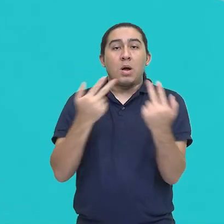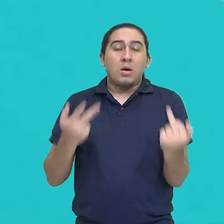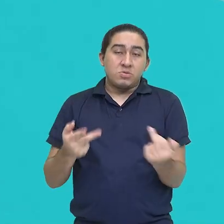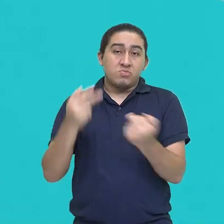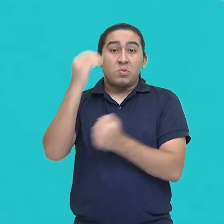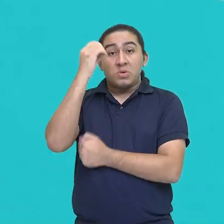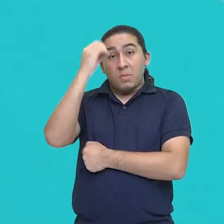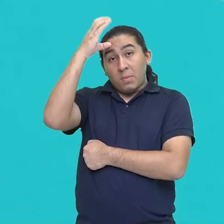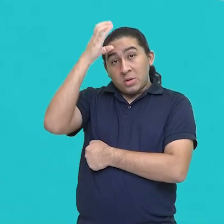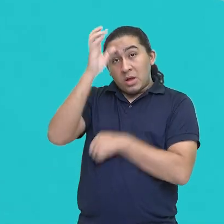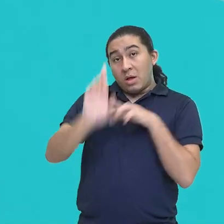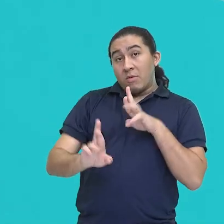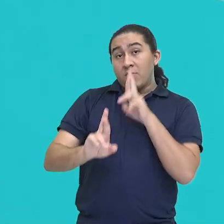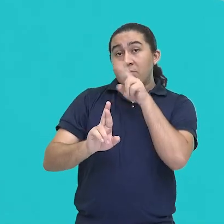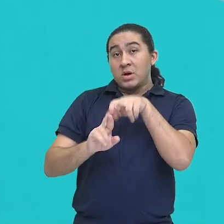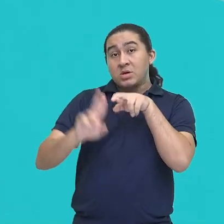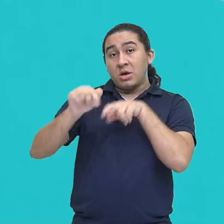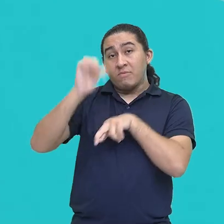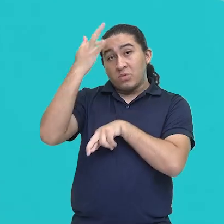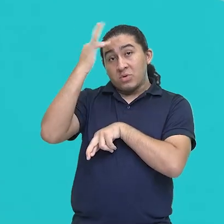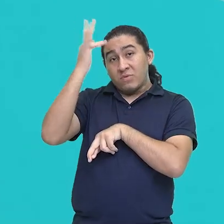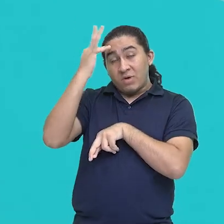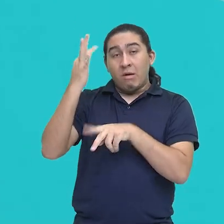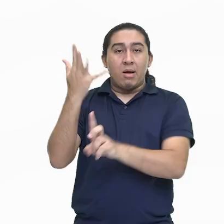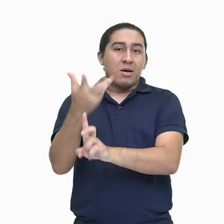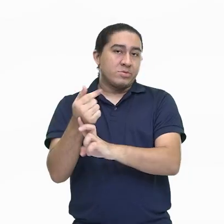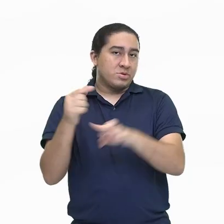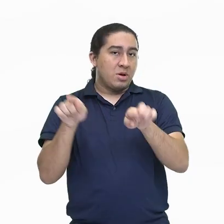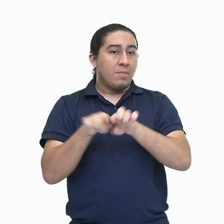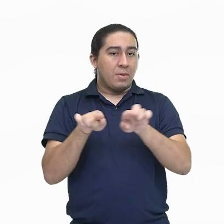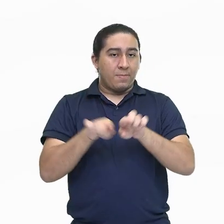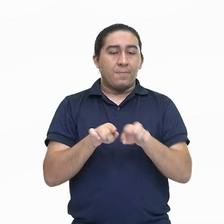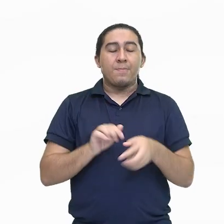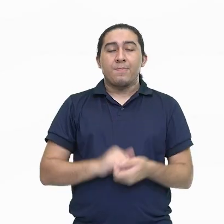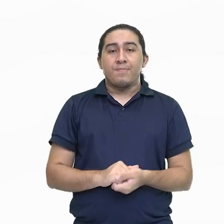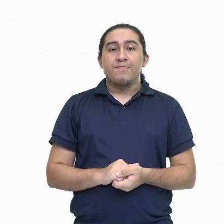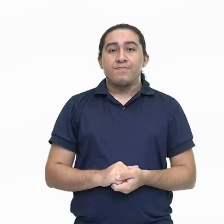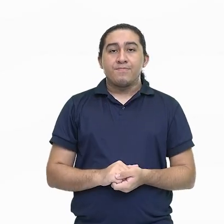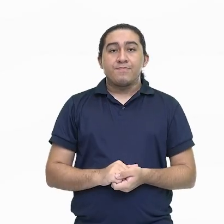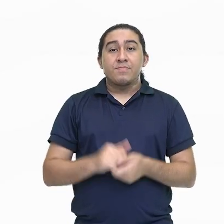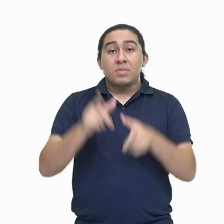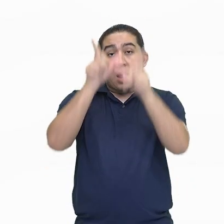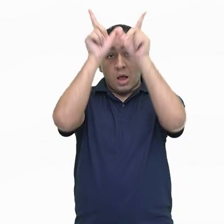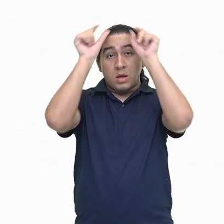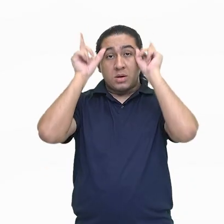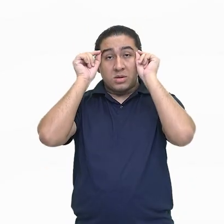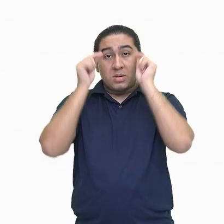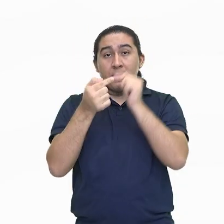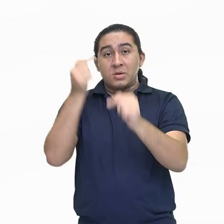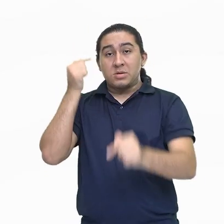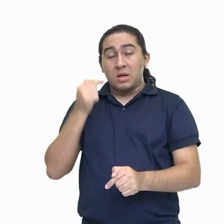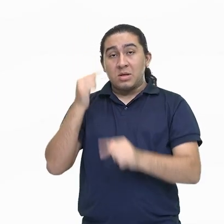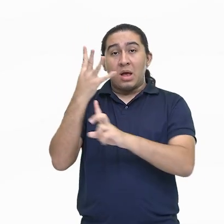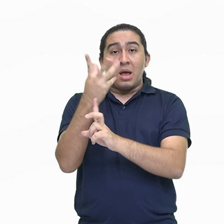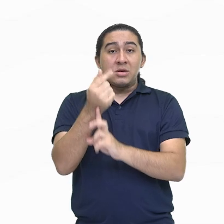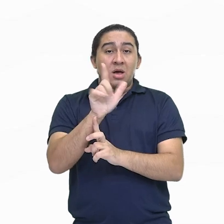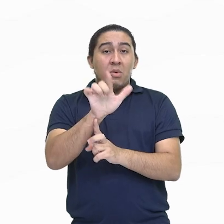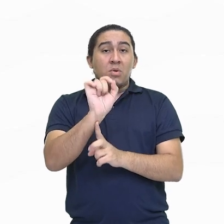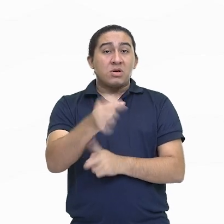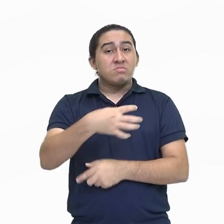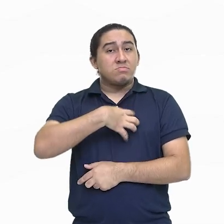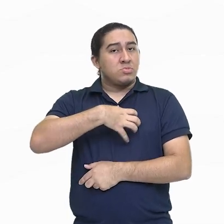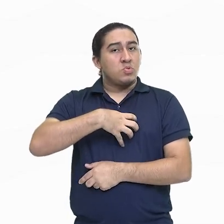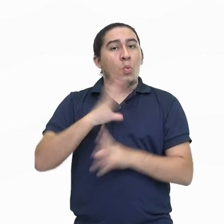para a sociedade. Nas artes não seria diferente. Na Grécia Antiga, a arte é resultante da percepção sensível do